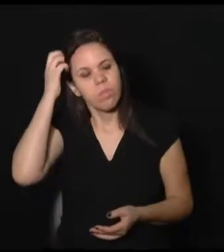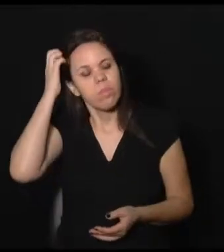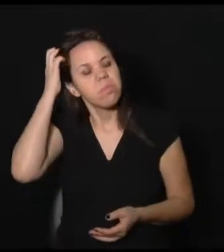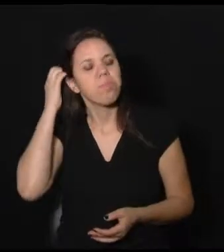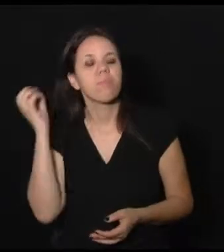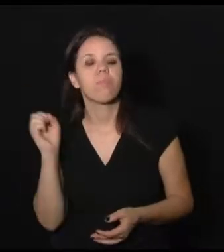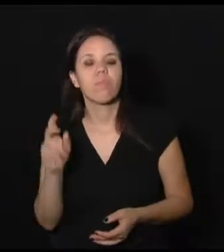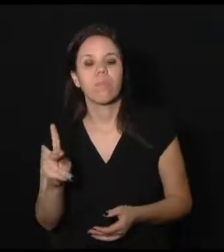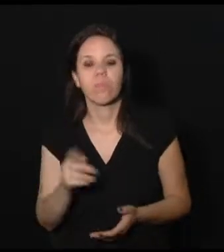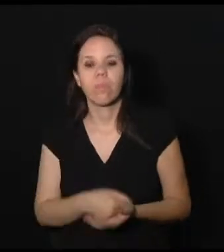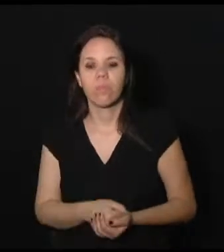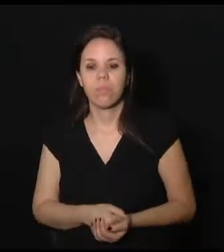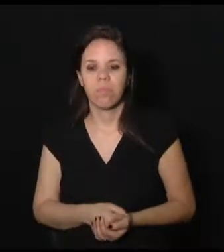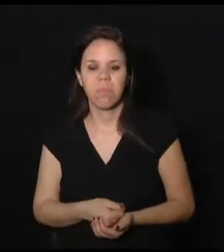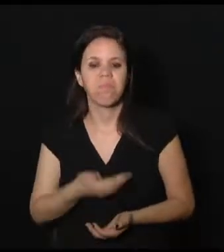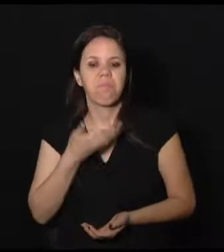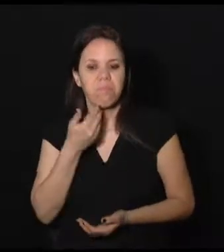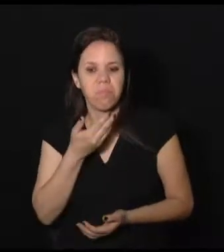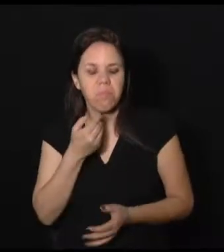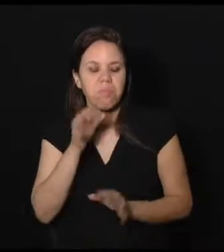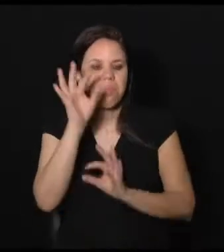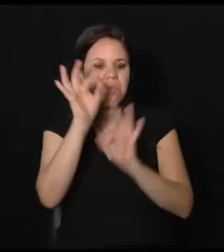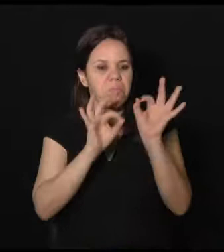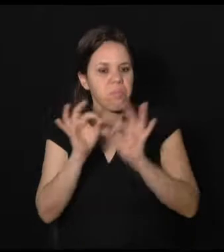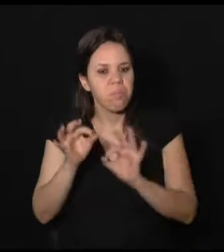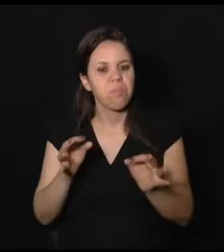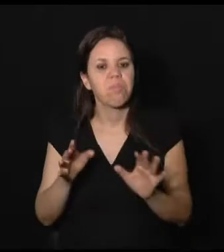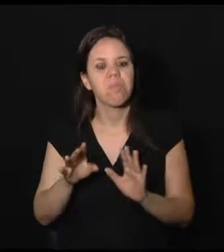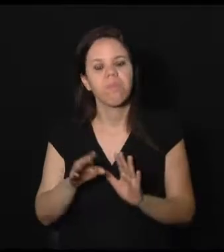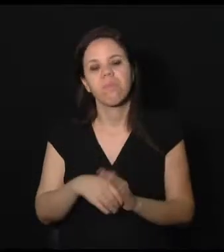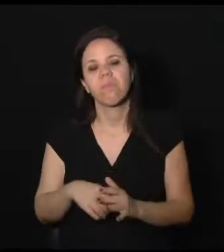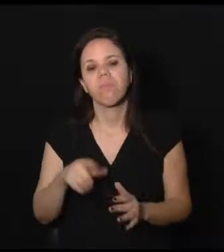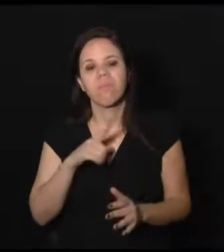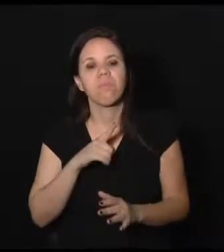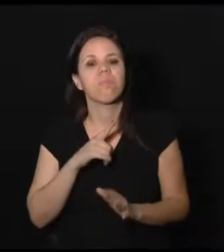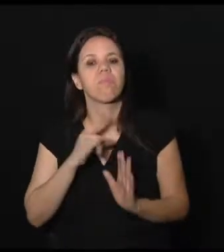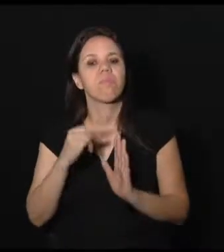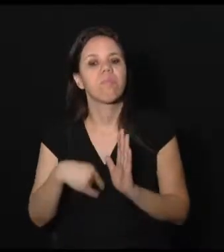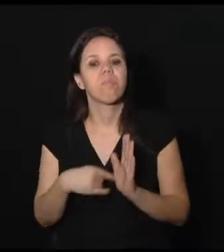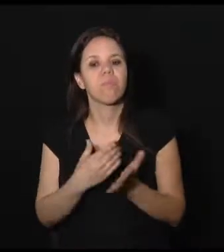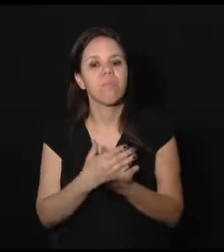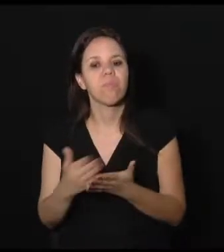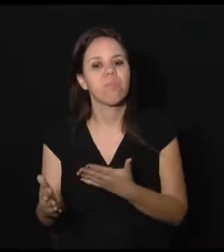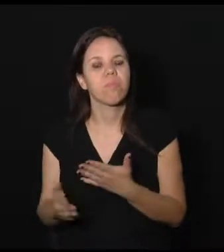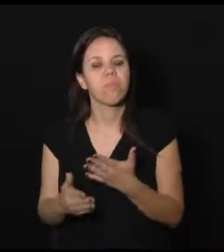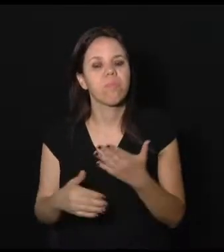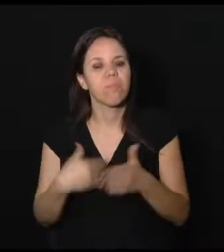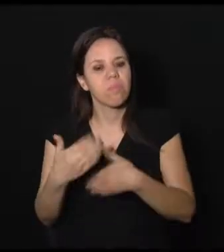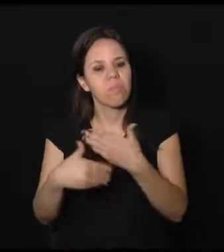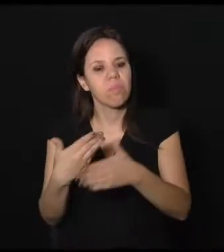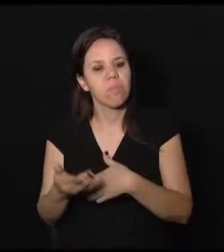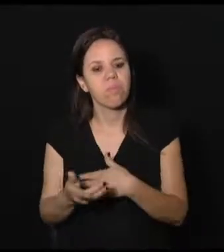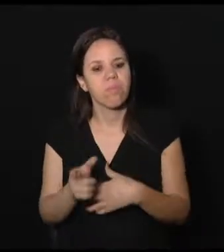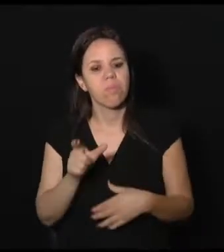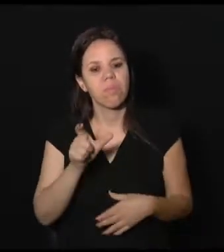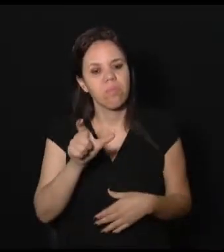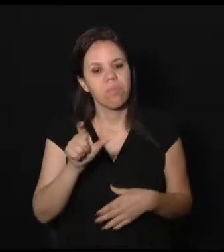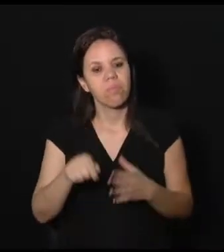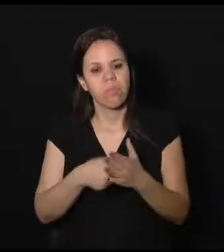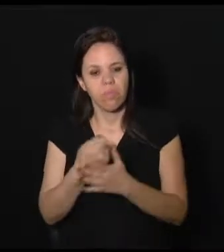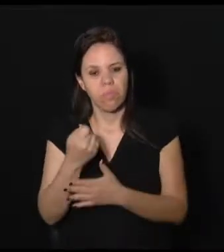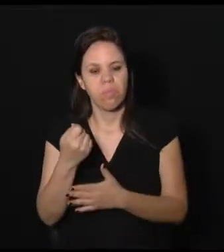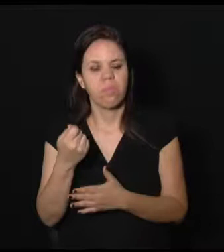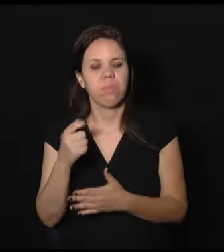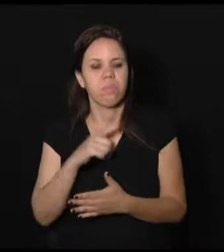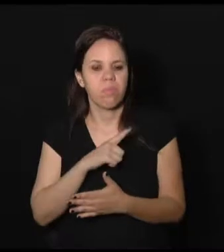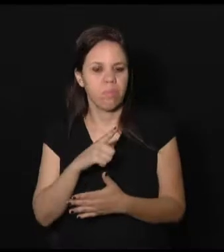Ok, até aí faça um planejamento, então, e tendo o documento, inicia o processo de habilitação. Essa